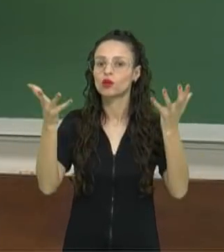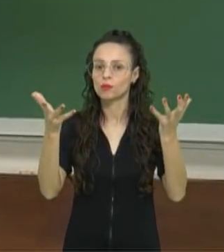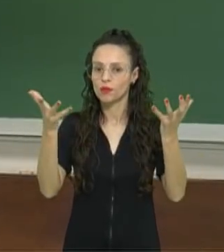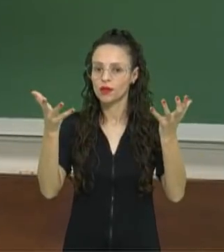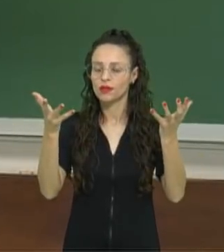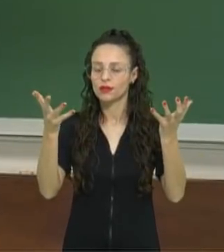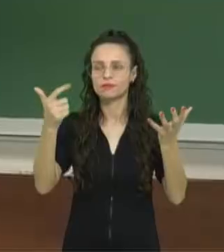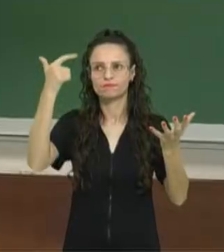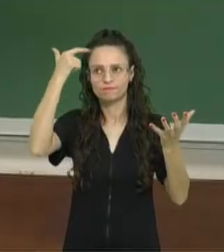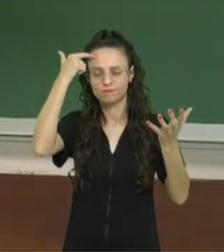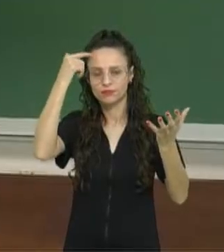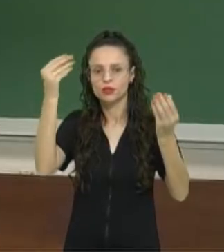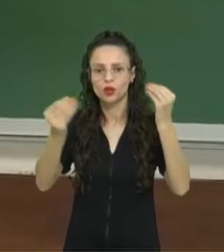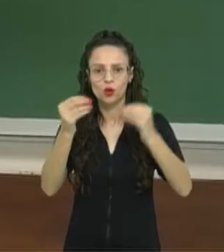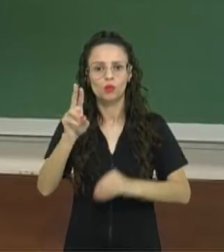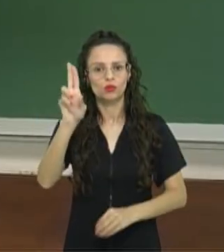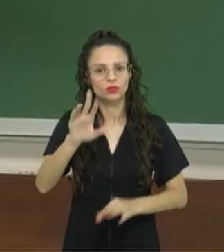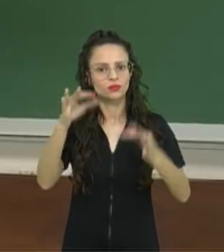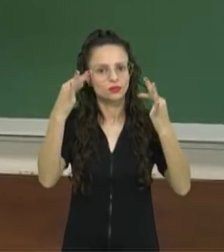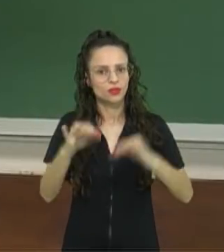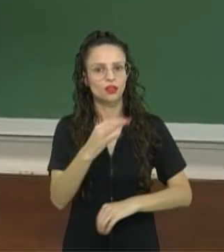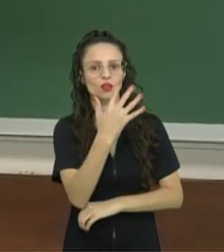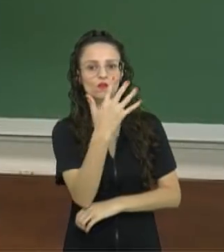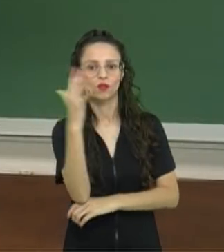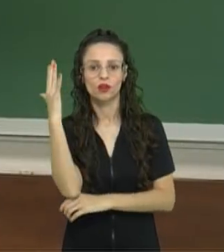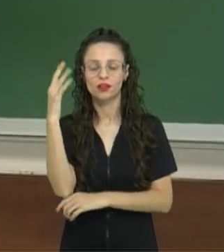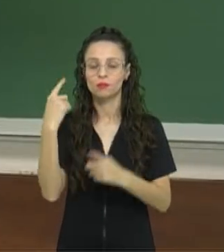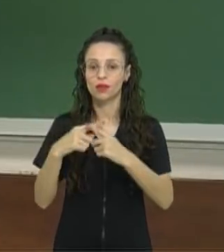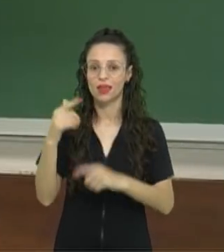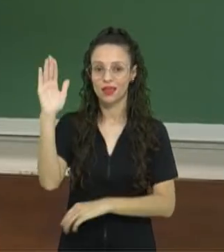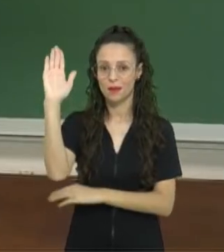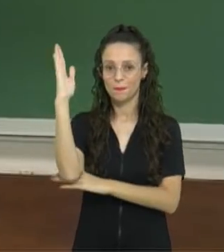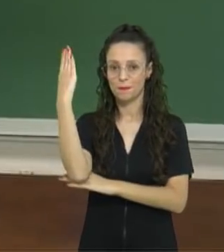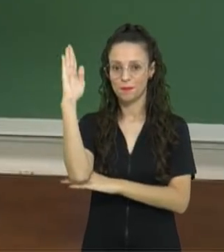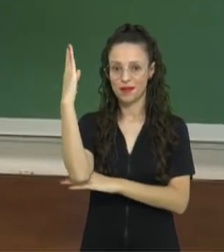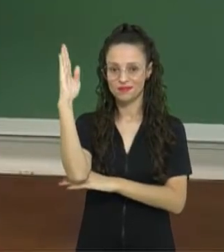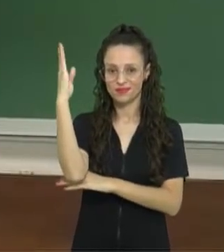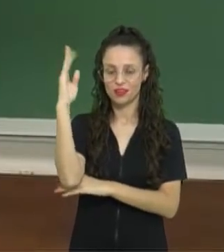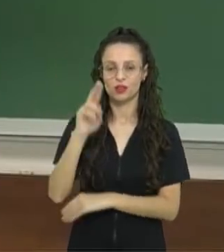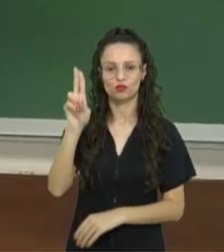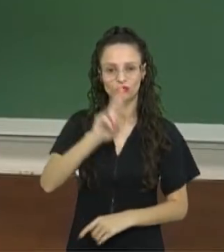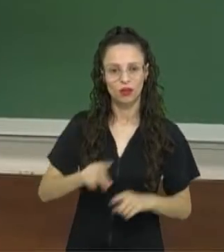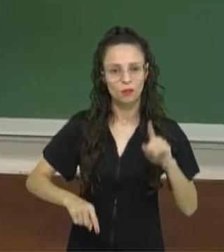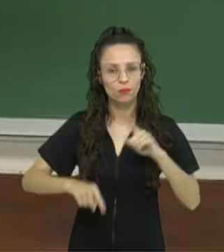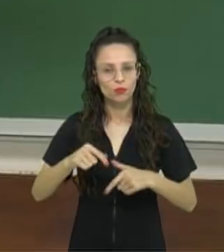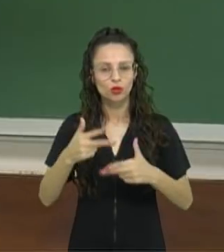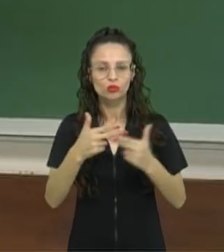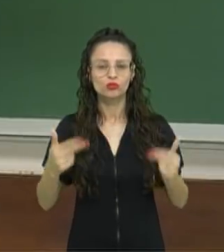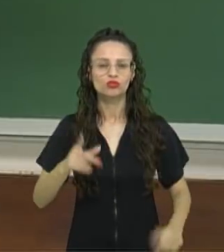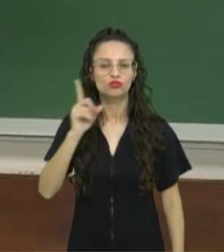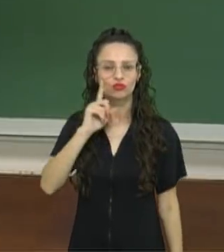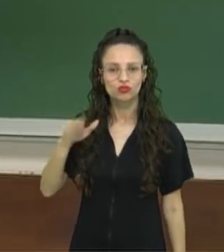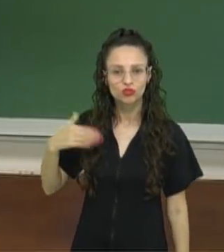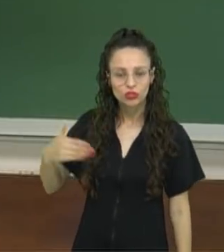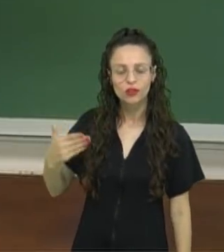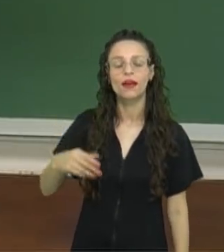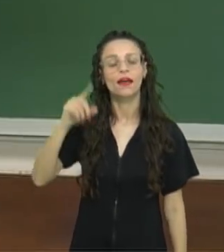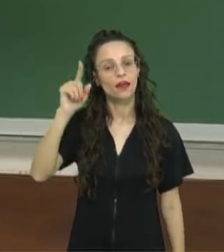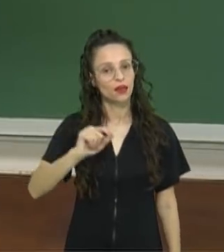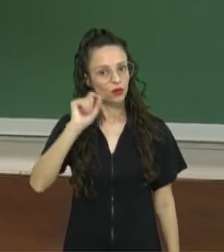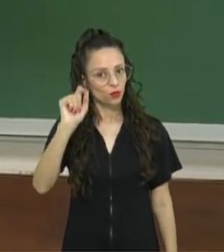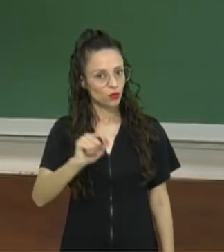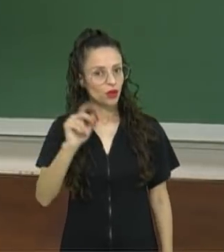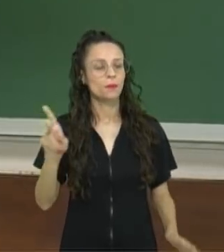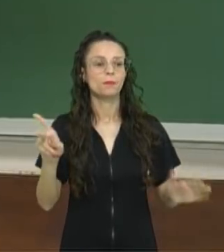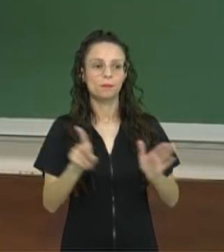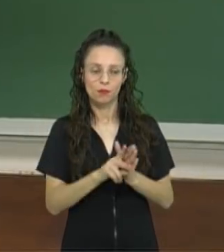uso racional da floresta. Então, a madeira que a gente utiliza, né, nos produtos do dia a dia, muitas vezes elas